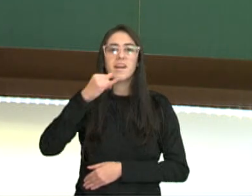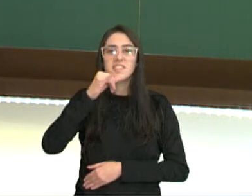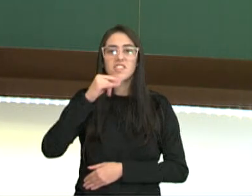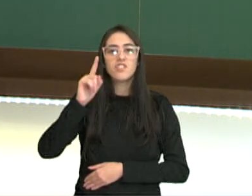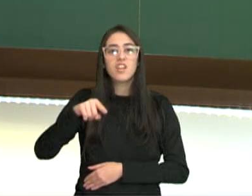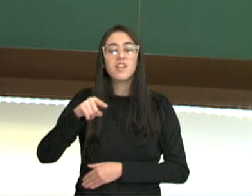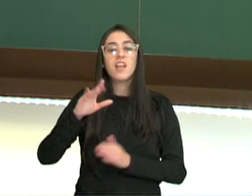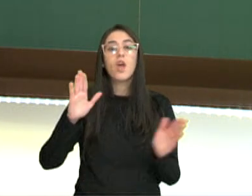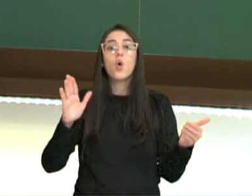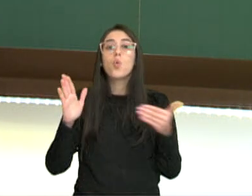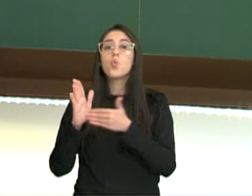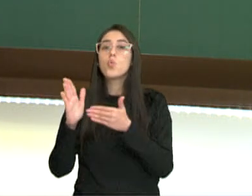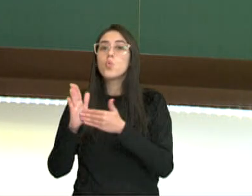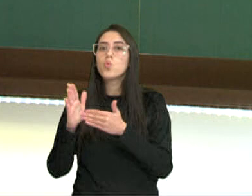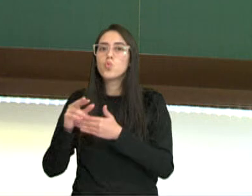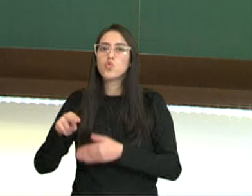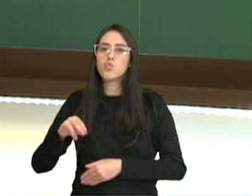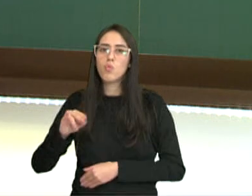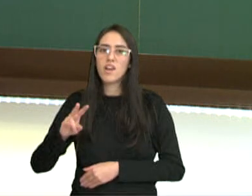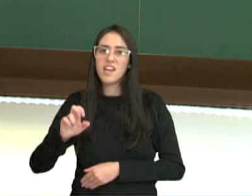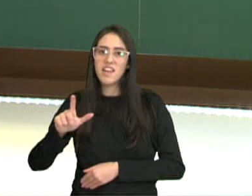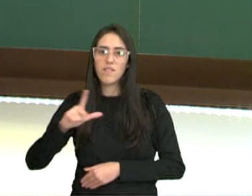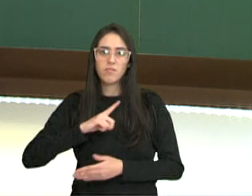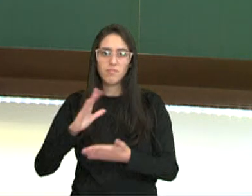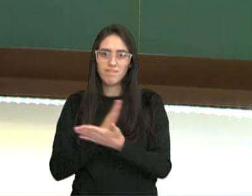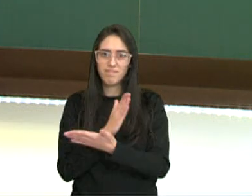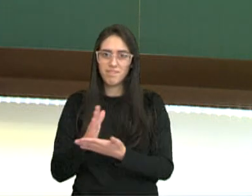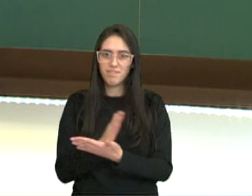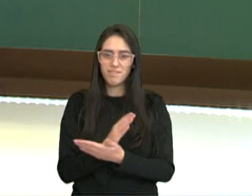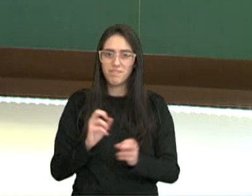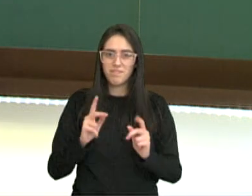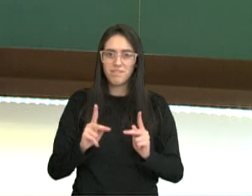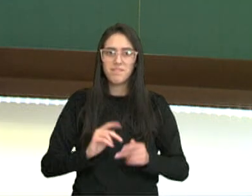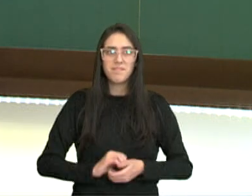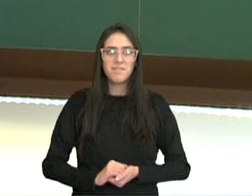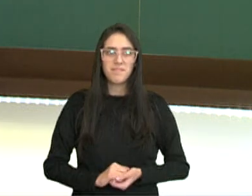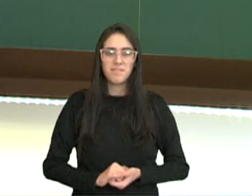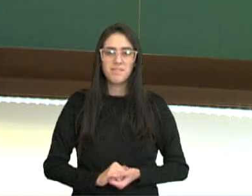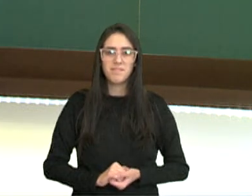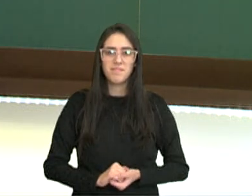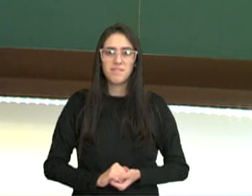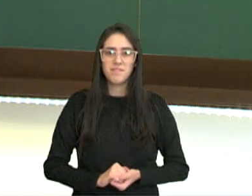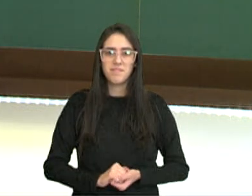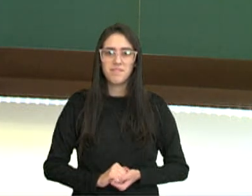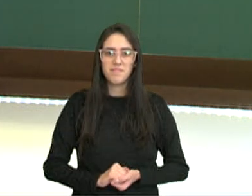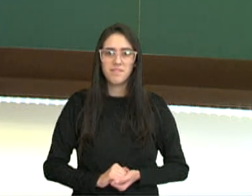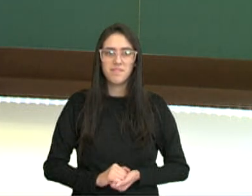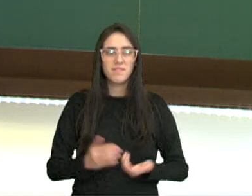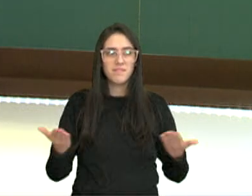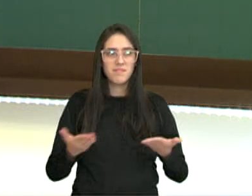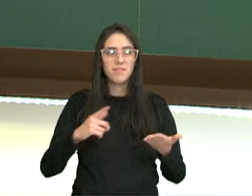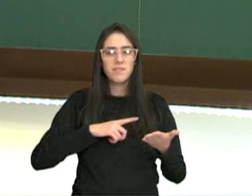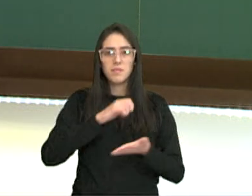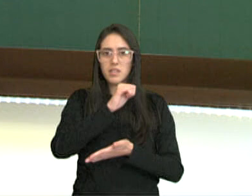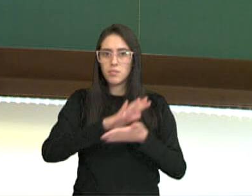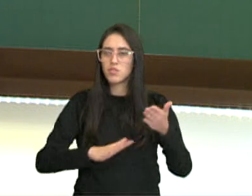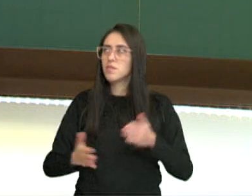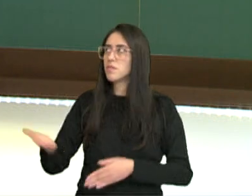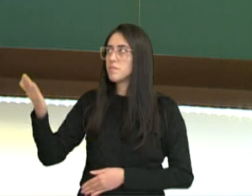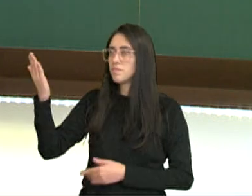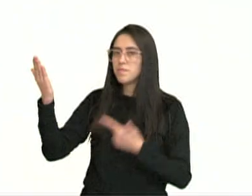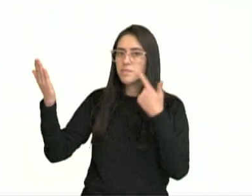último nível que foi distribuído aí os elétrons. Agora temos um exercício resolvido. Veja